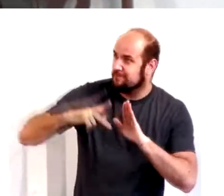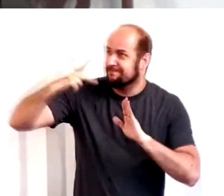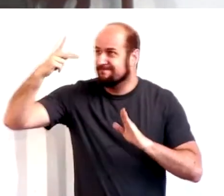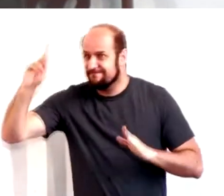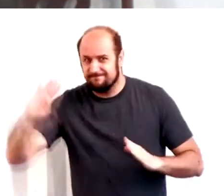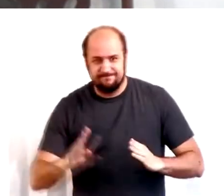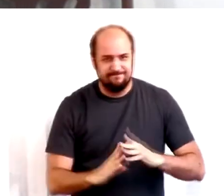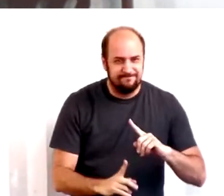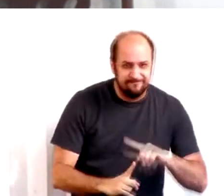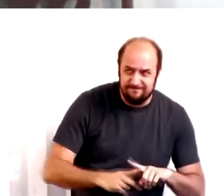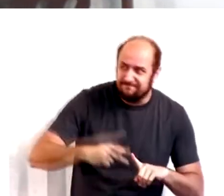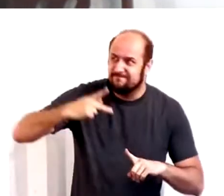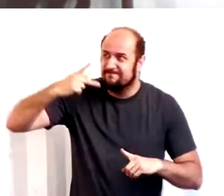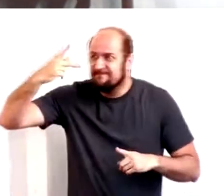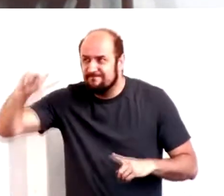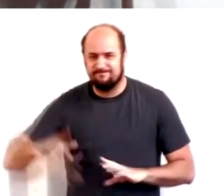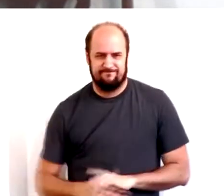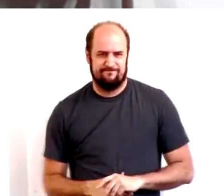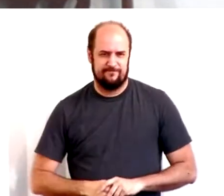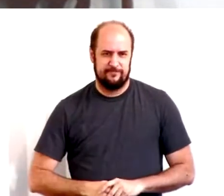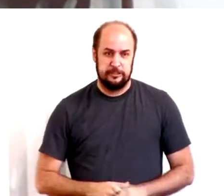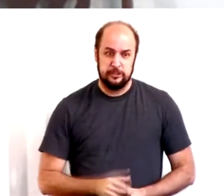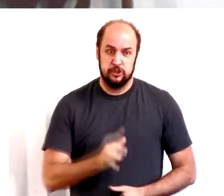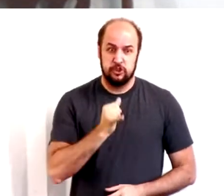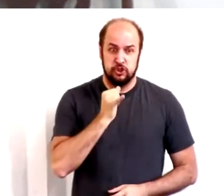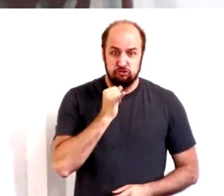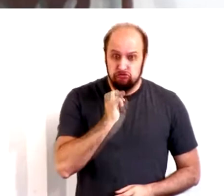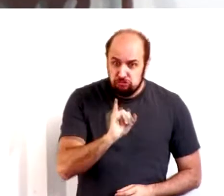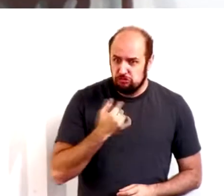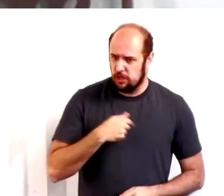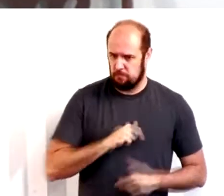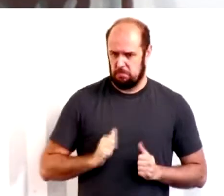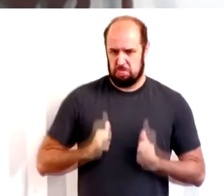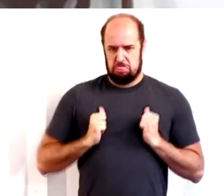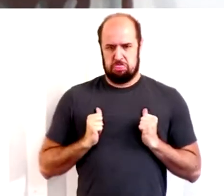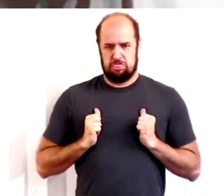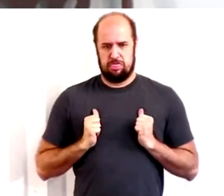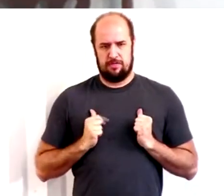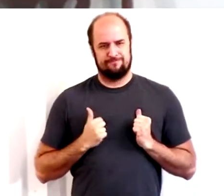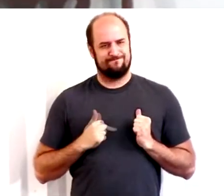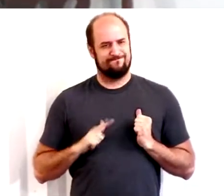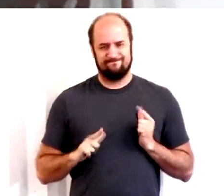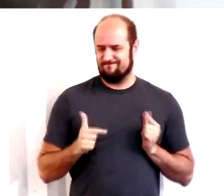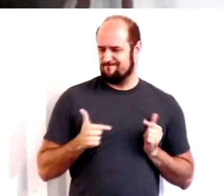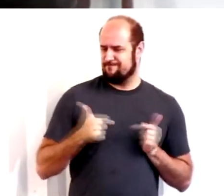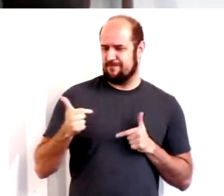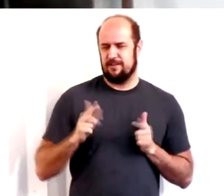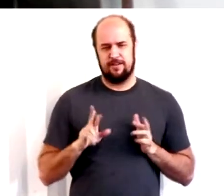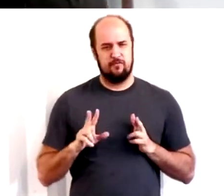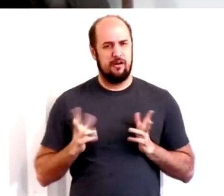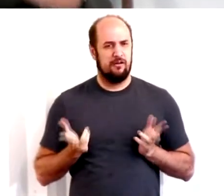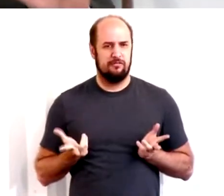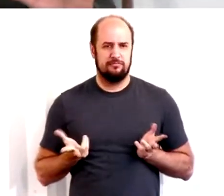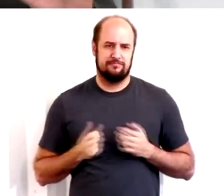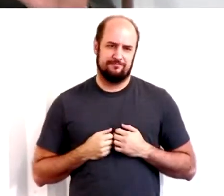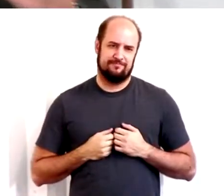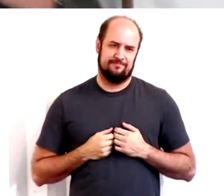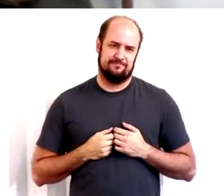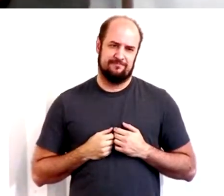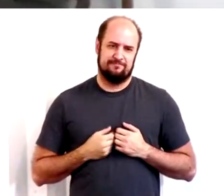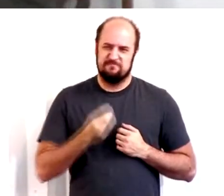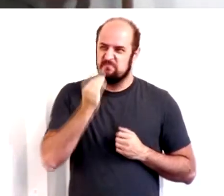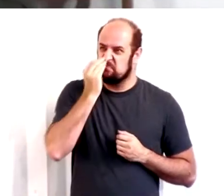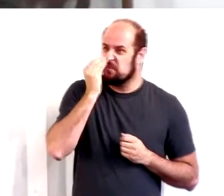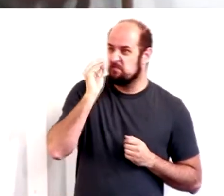igreja dele. E se nós não servirmos, nós estamos negligenciando o